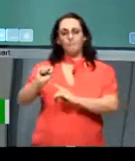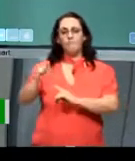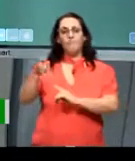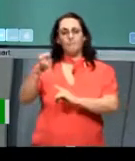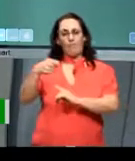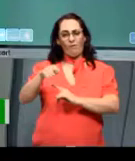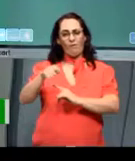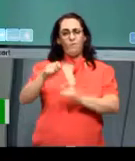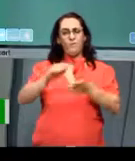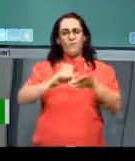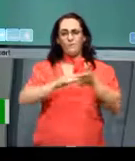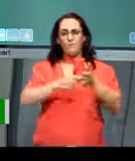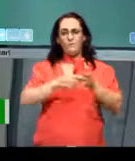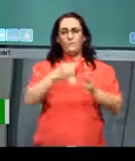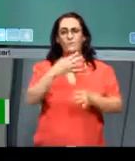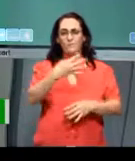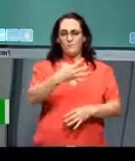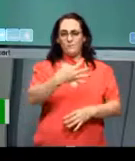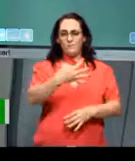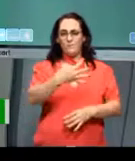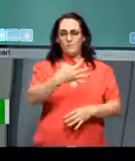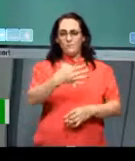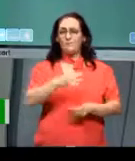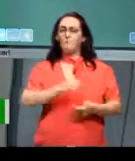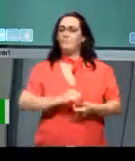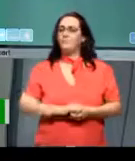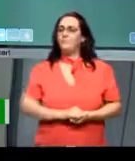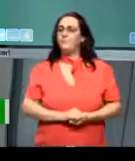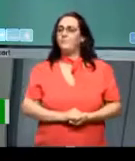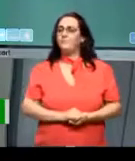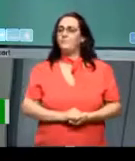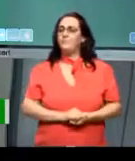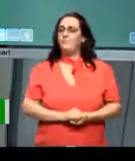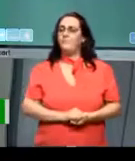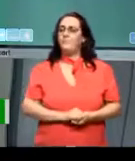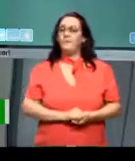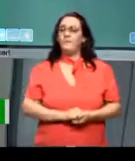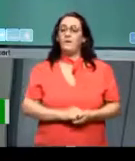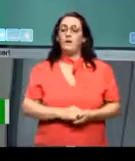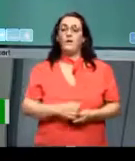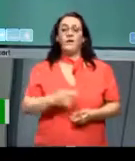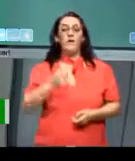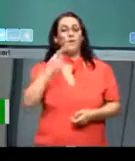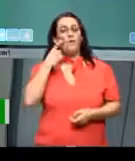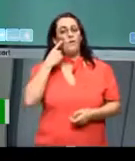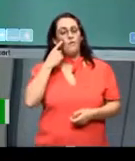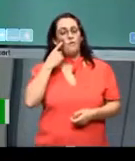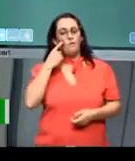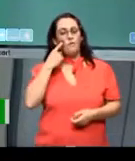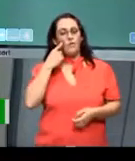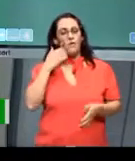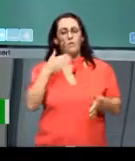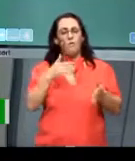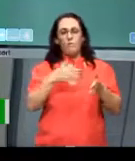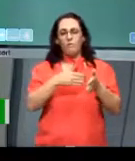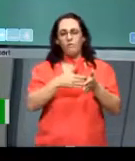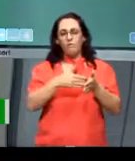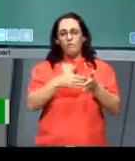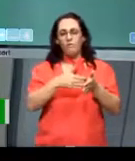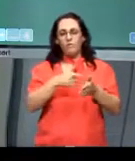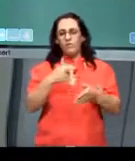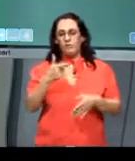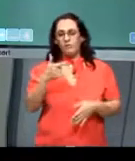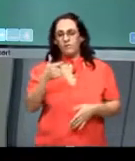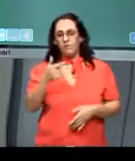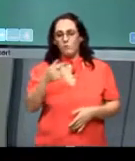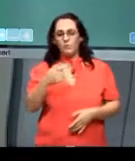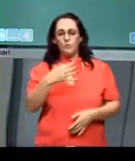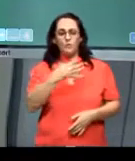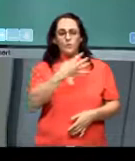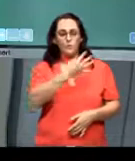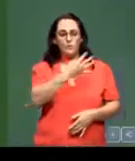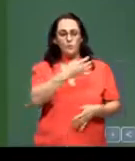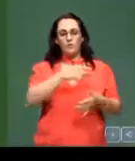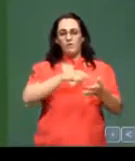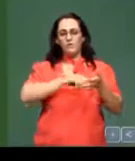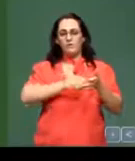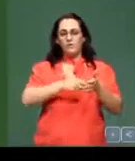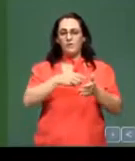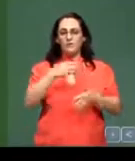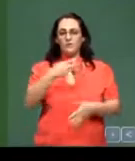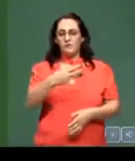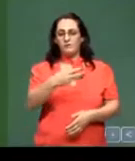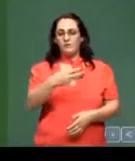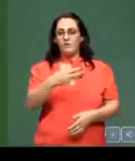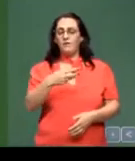múltiplo de 4, ok? Aí nós vimos até o 12, né? 4